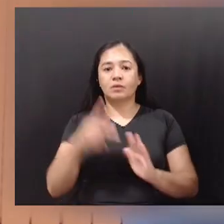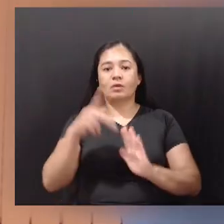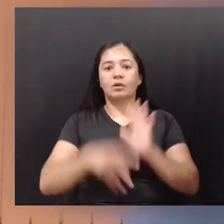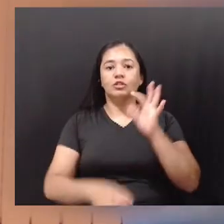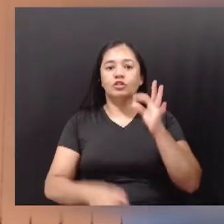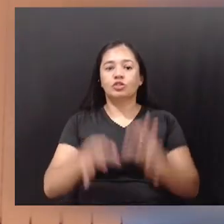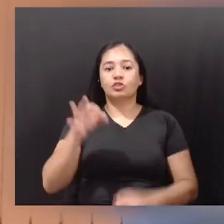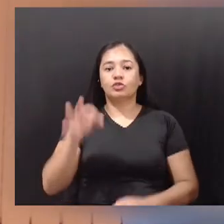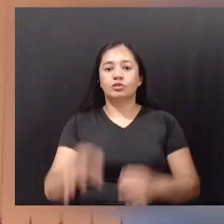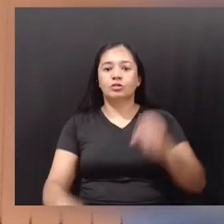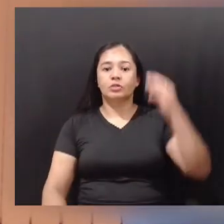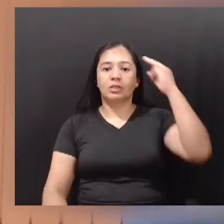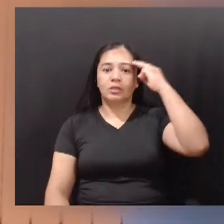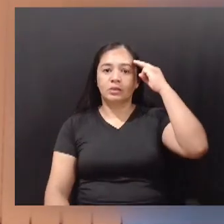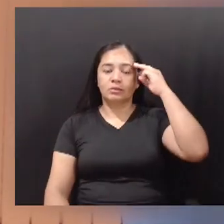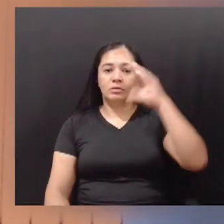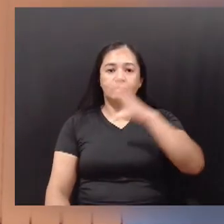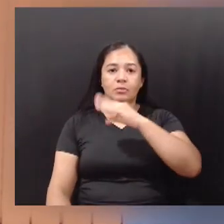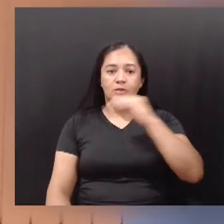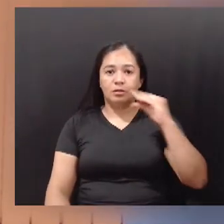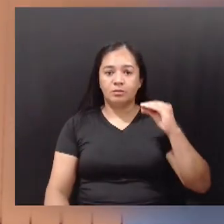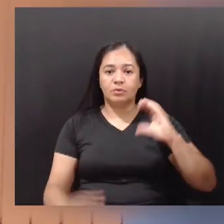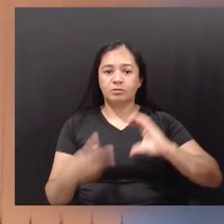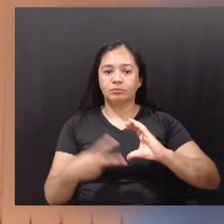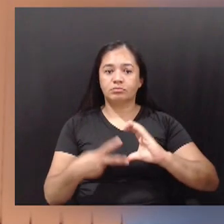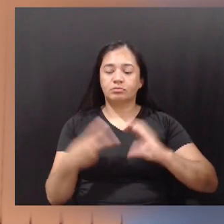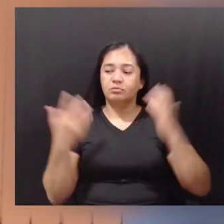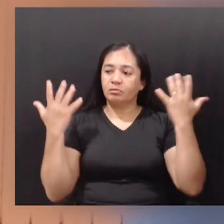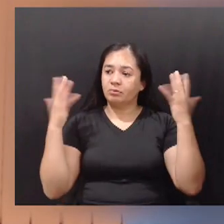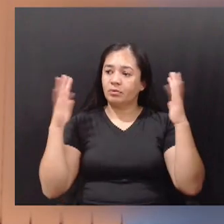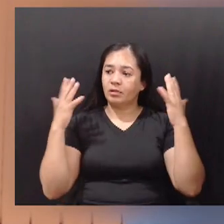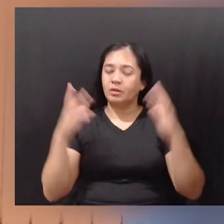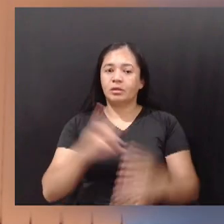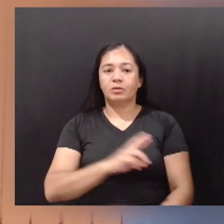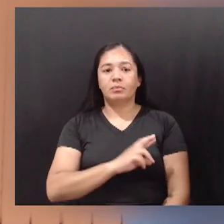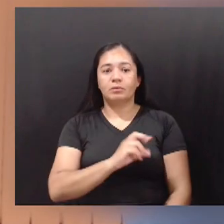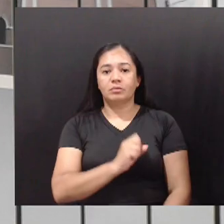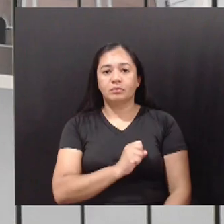da casa. Então, parabéns ao Rossini aí.